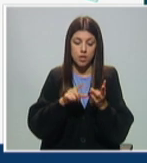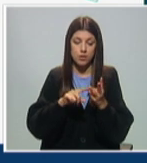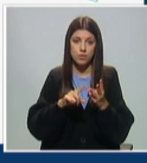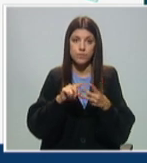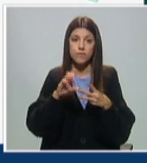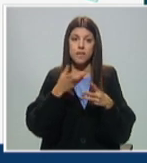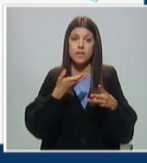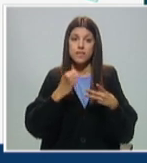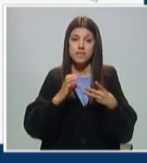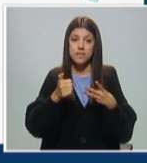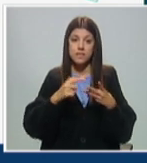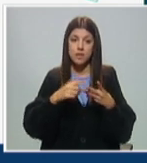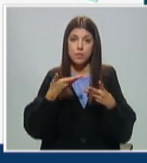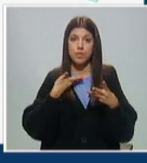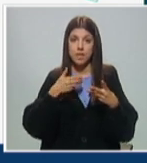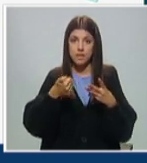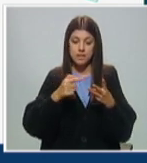C5, D5 e E5.